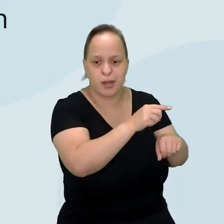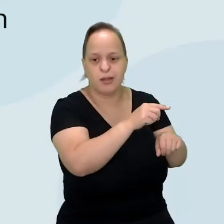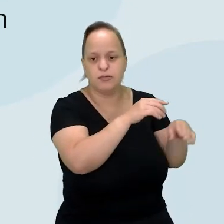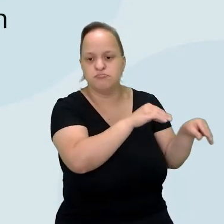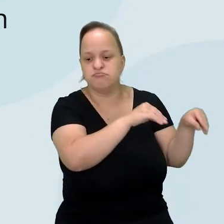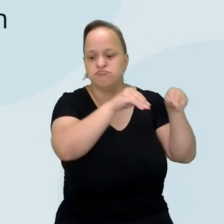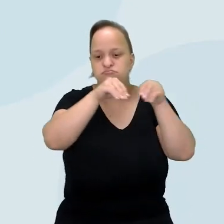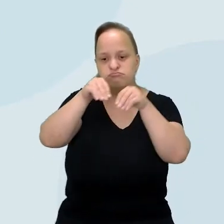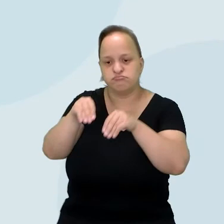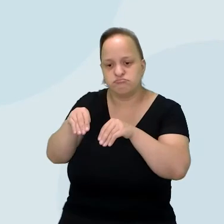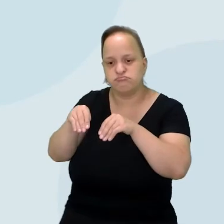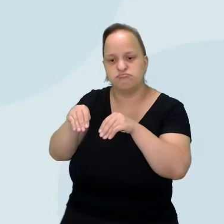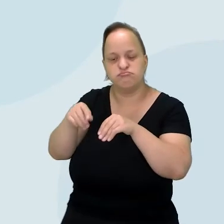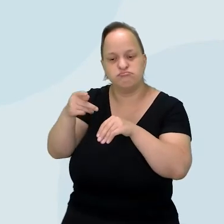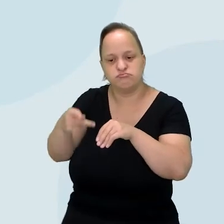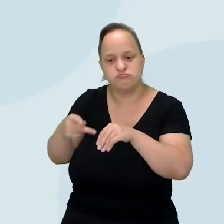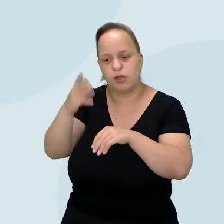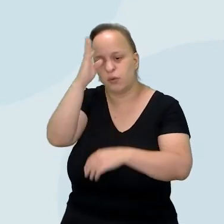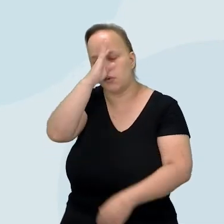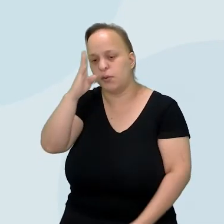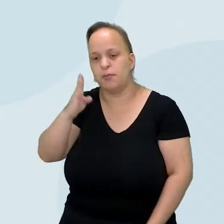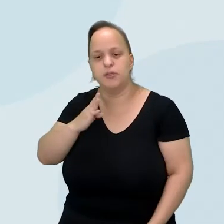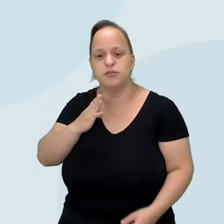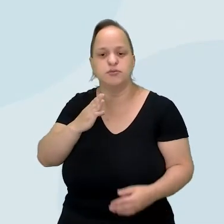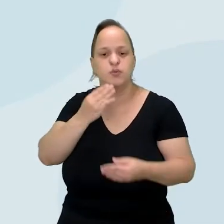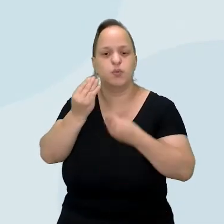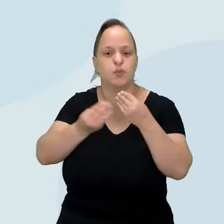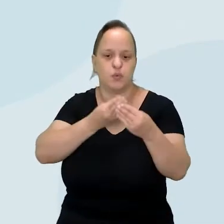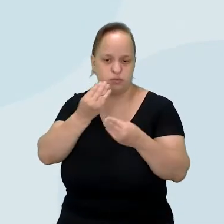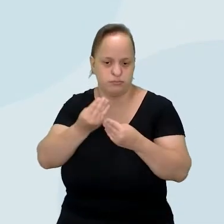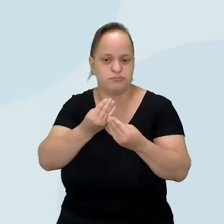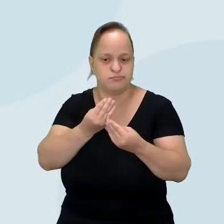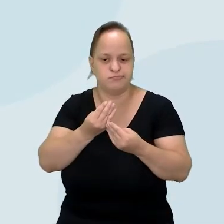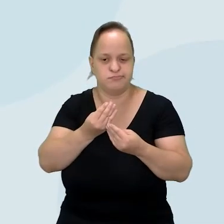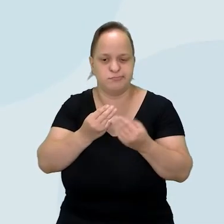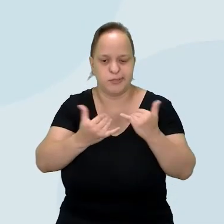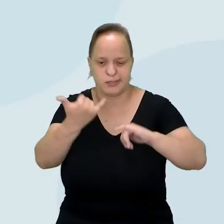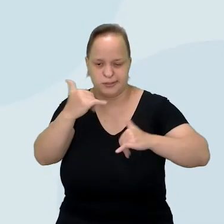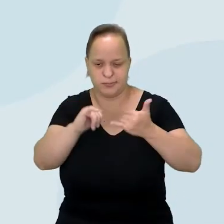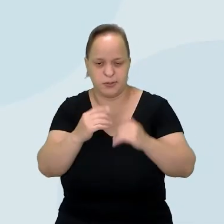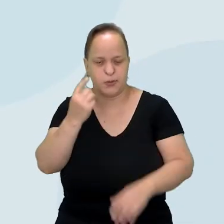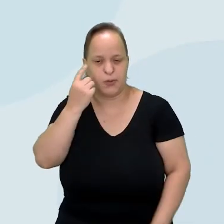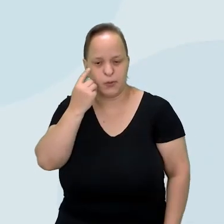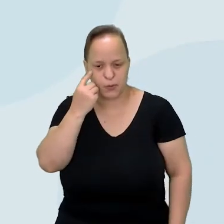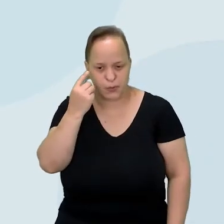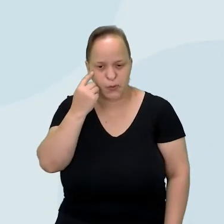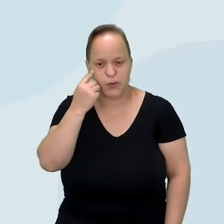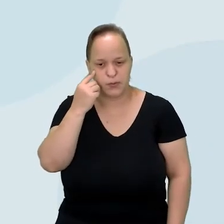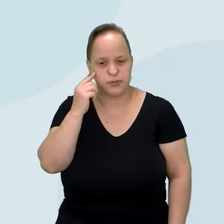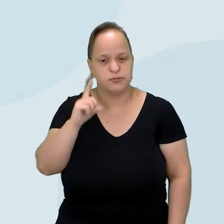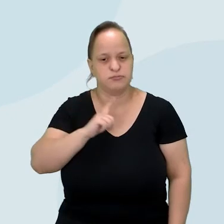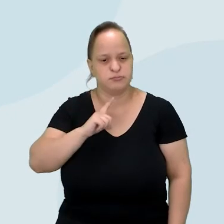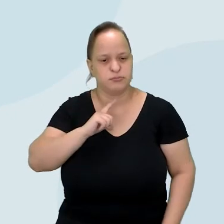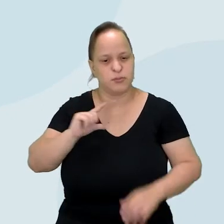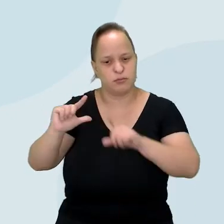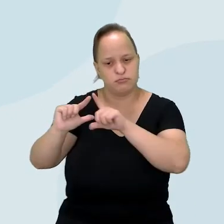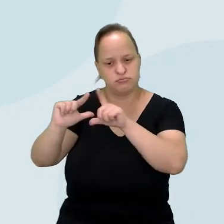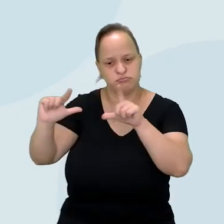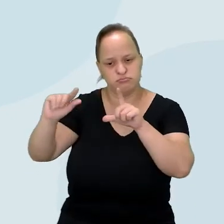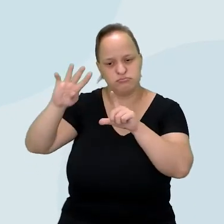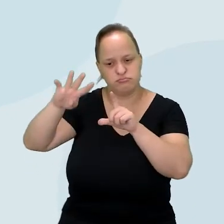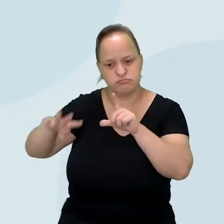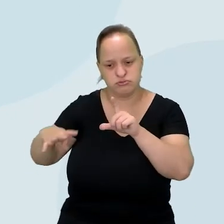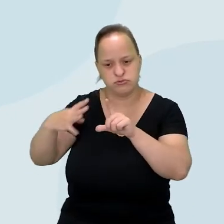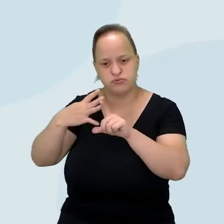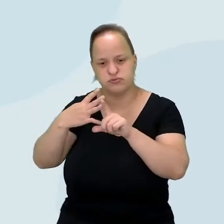química. Então, a gente vai falar sobre os nutrientes, por exemplo, presentes no feijão, tá certo? Então, a gente tem uma tabela aí que mostra